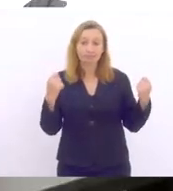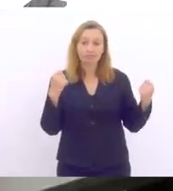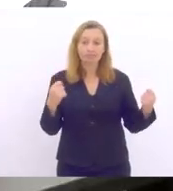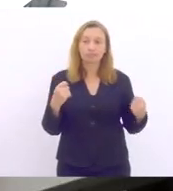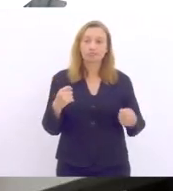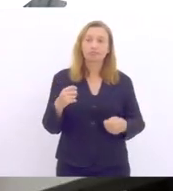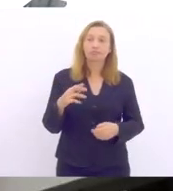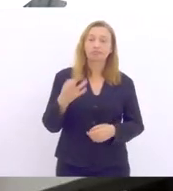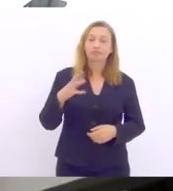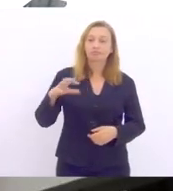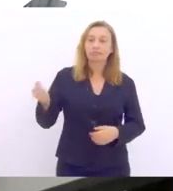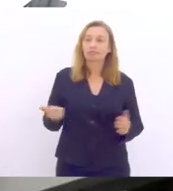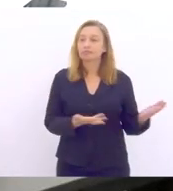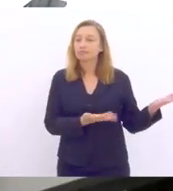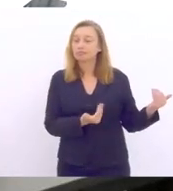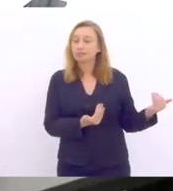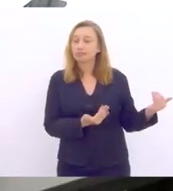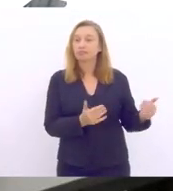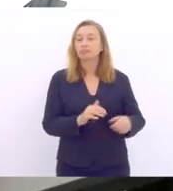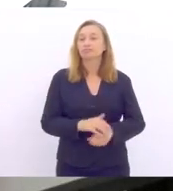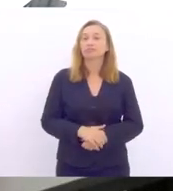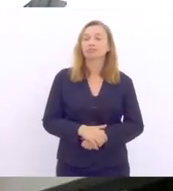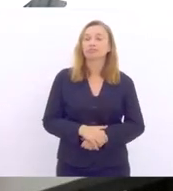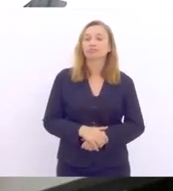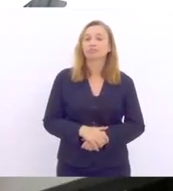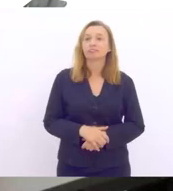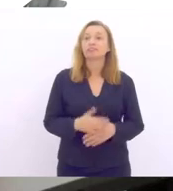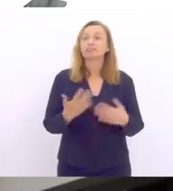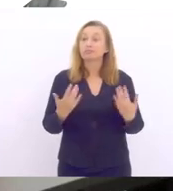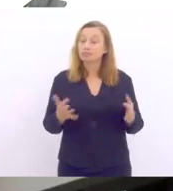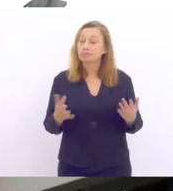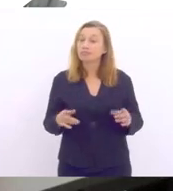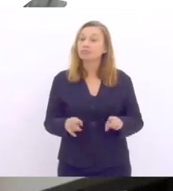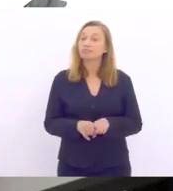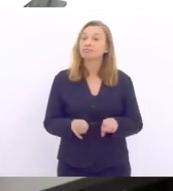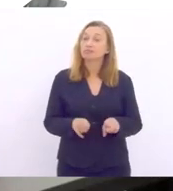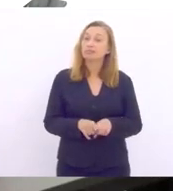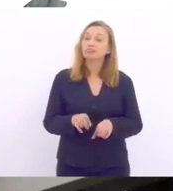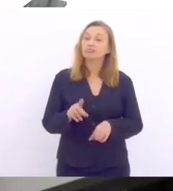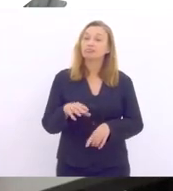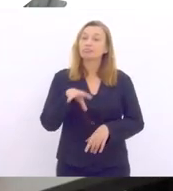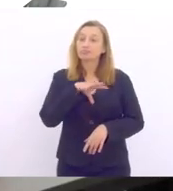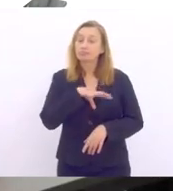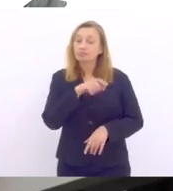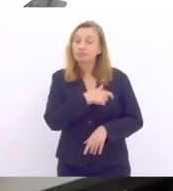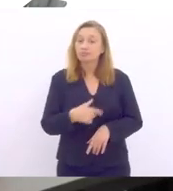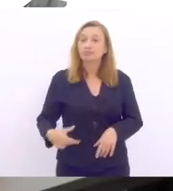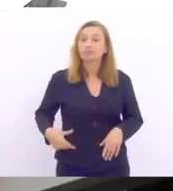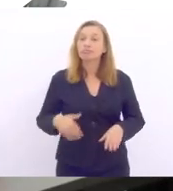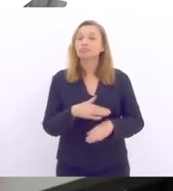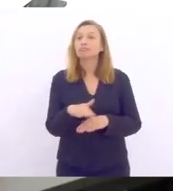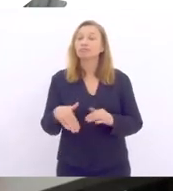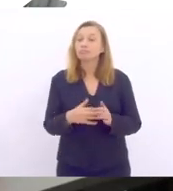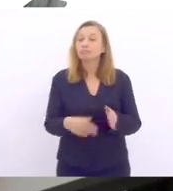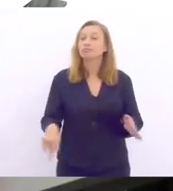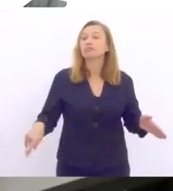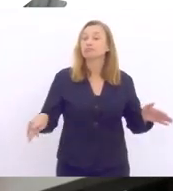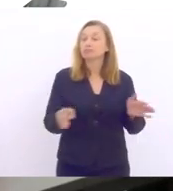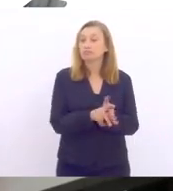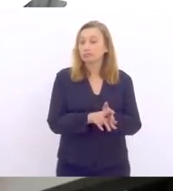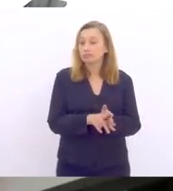Raça, a Jovem, Young Flu. Cumprimento também Vasco. Enfim, todos aqueles e aquelas que